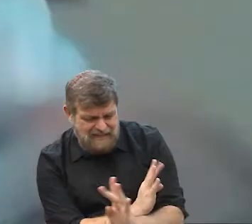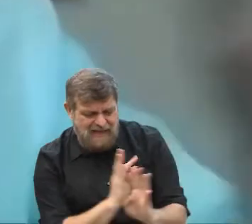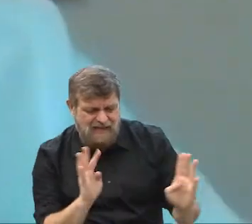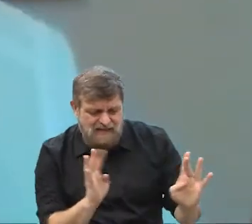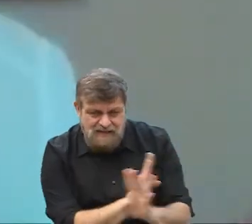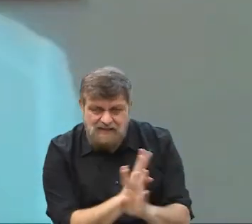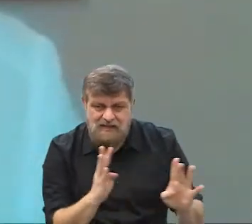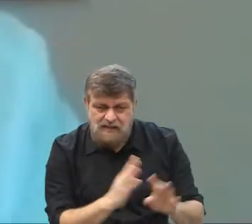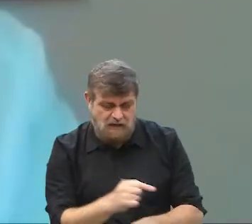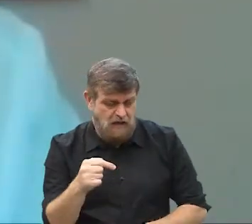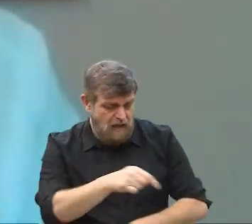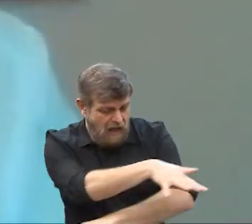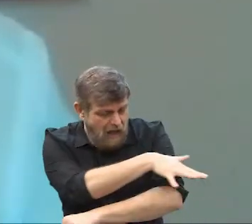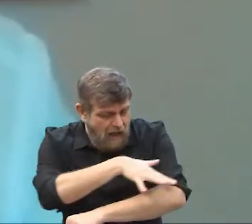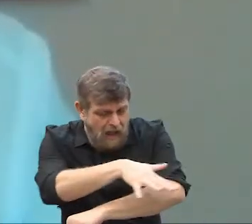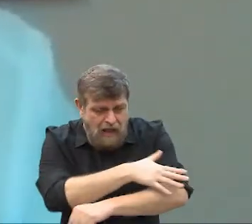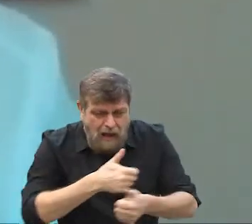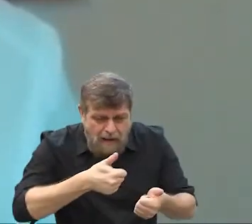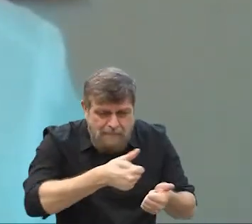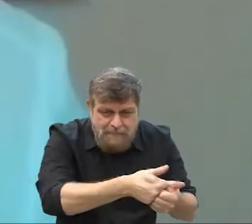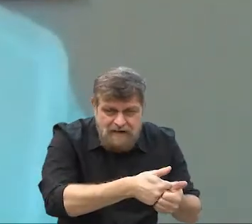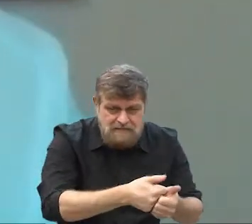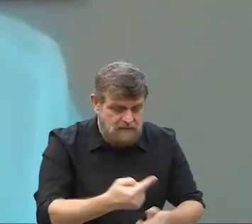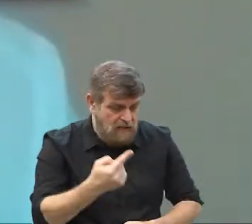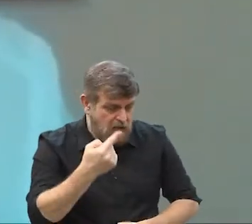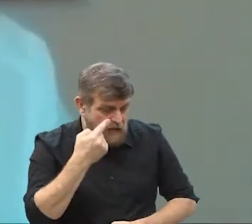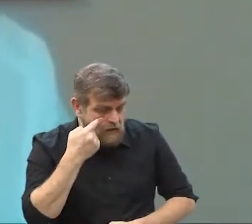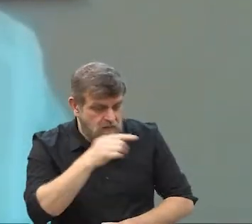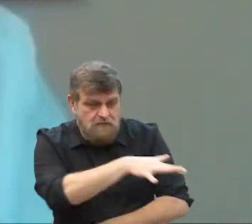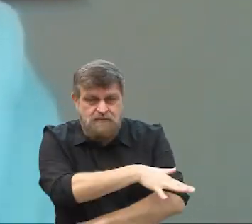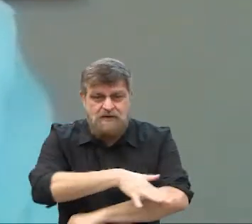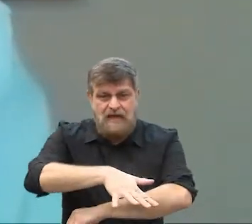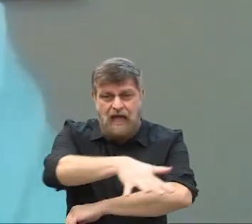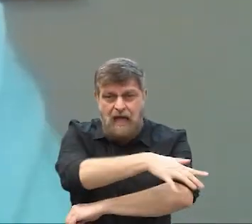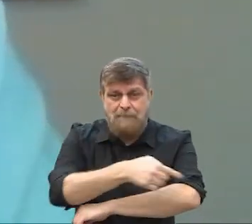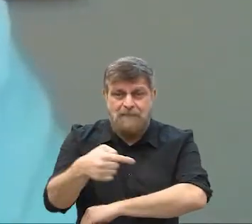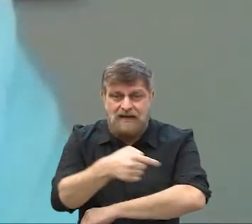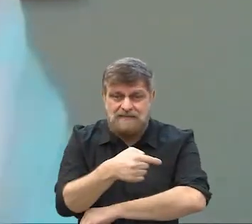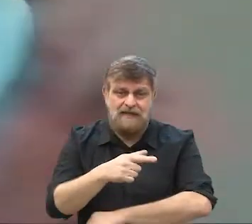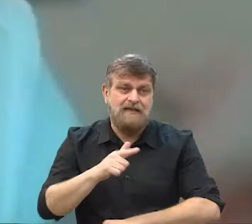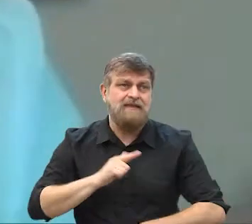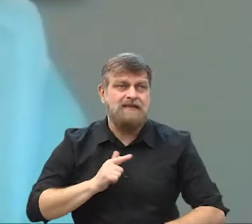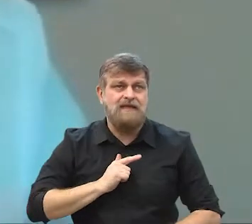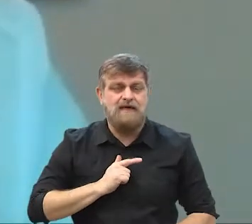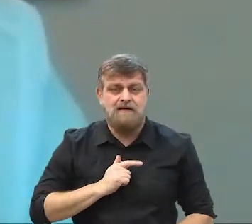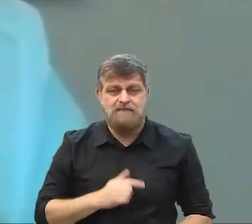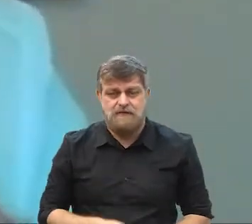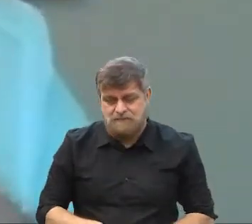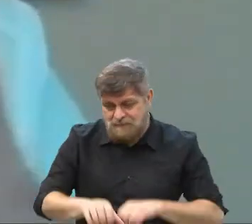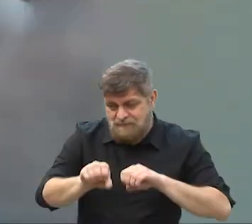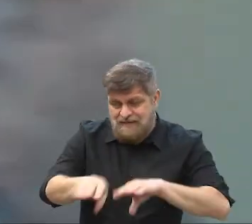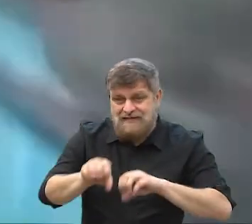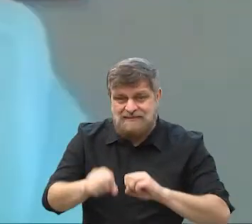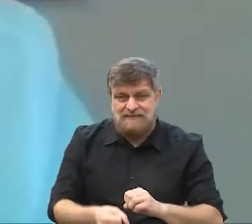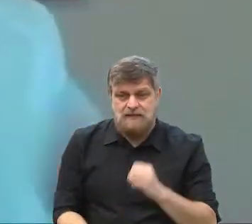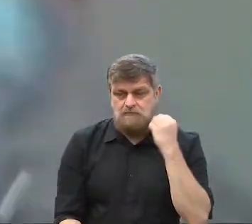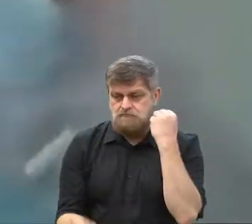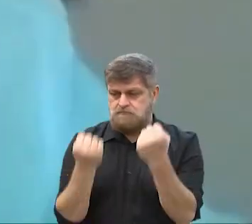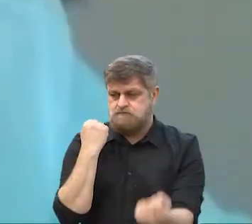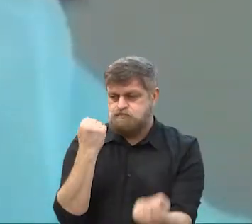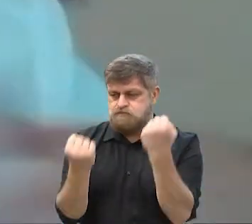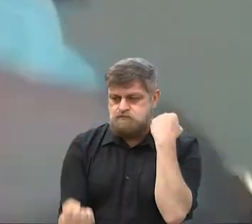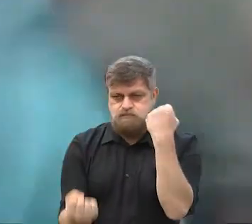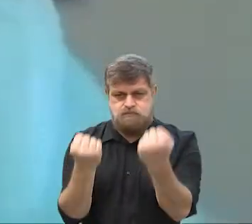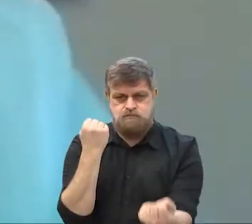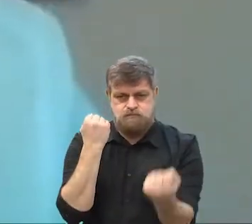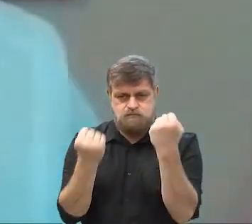ali ou que utilizam da praça. Eu já vi a praça sendo utilizada para aulas tanto de ginástica como aulas de